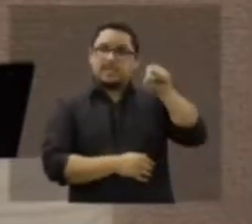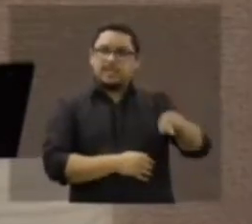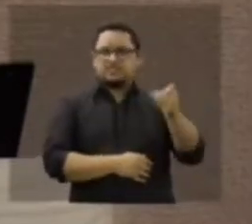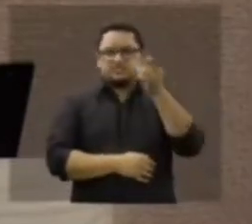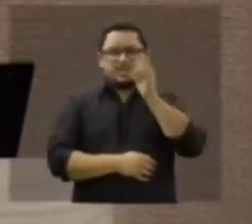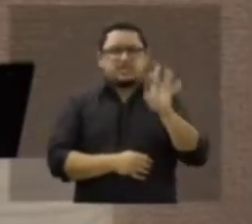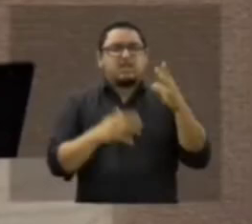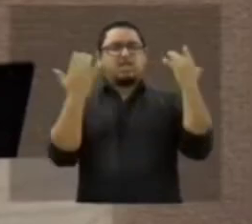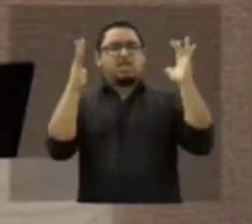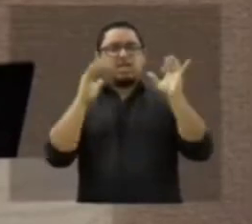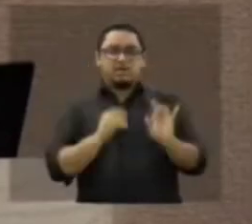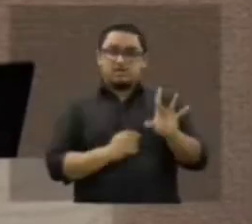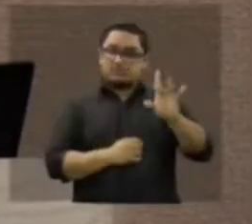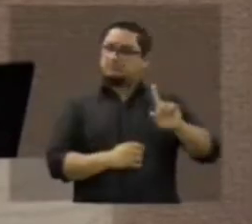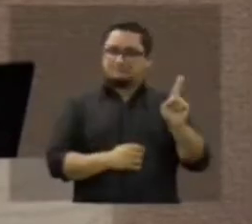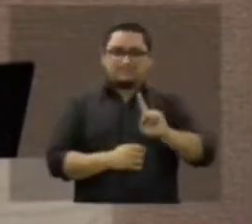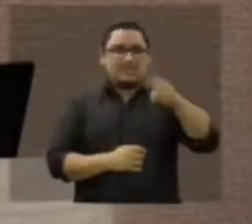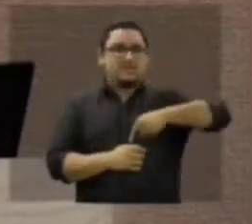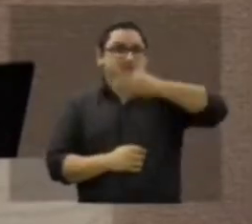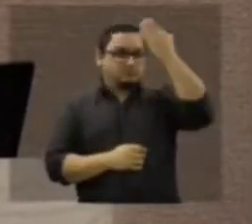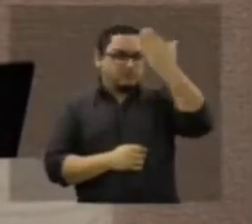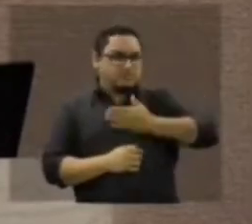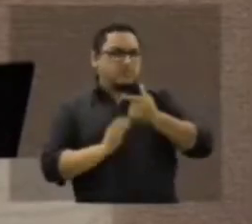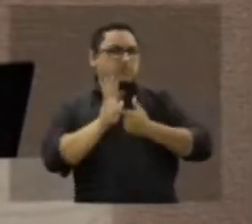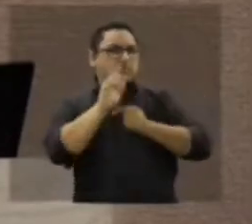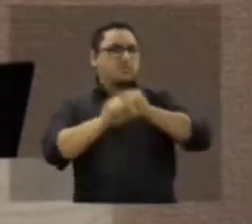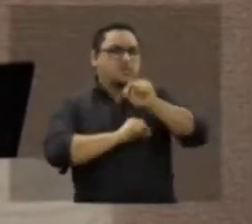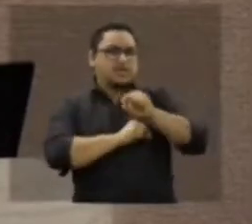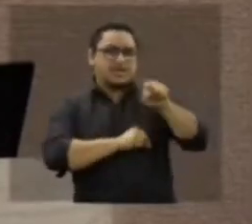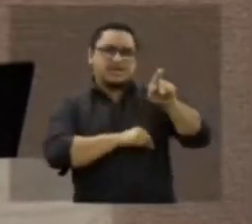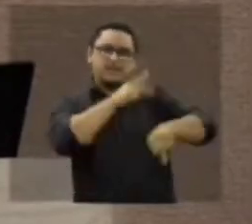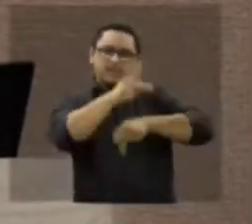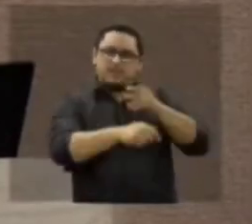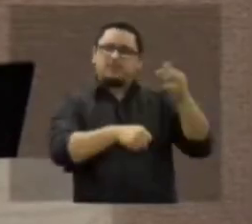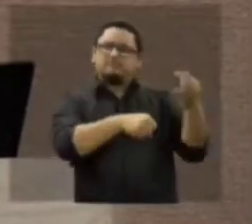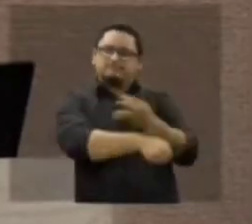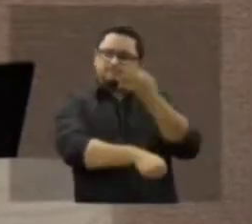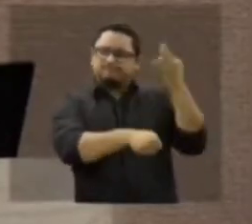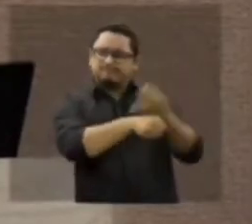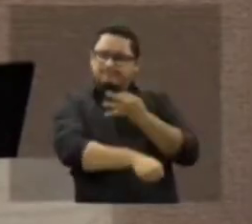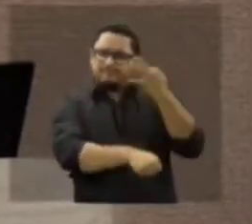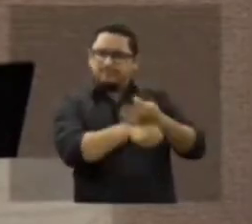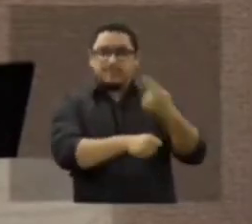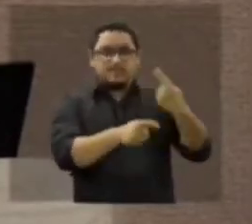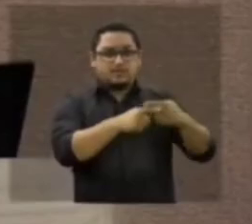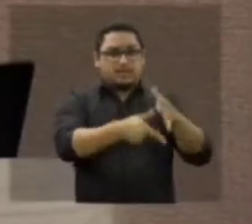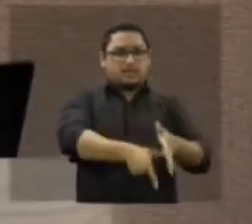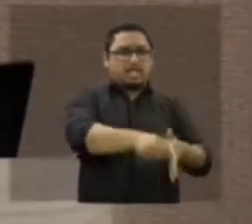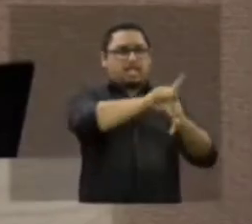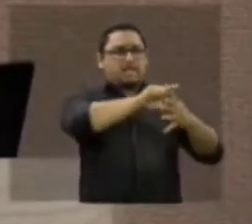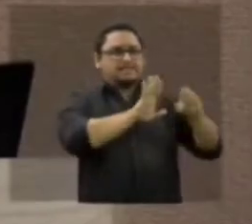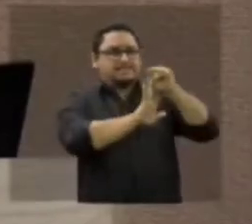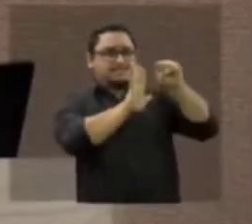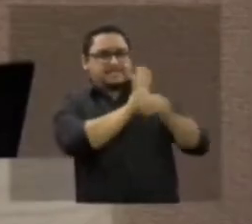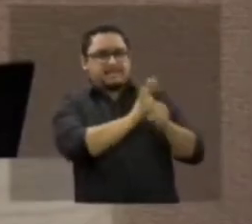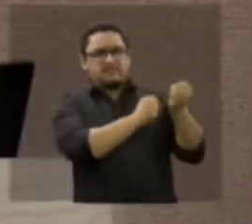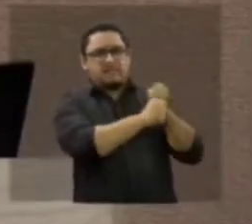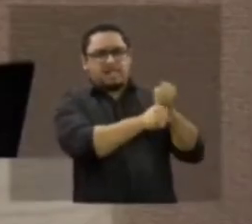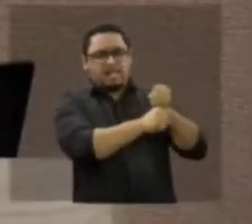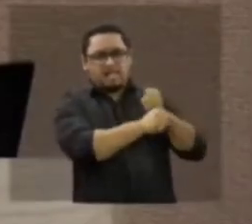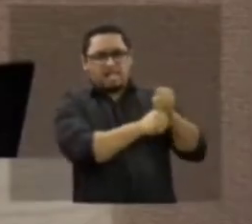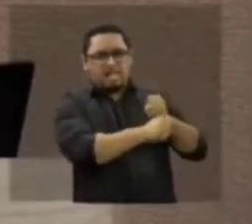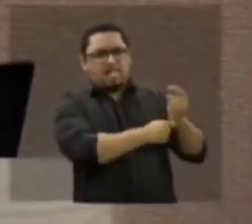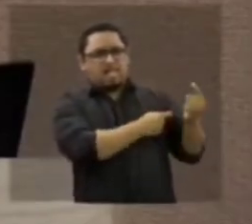comemoração é um testemunho da resiliência de um povo que enfrentou séculos de perseguição e dispersão e da